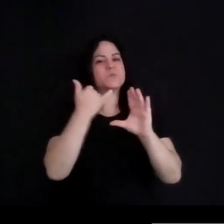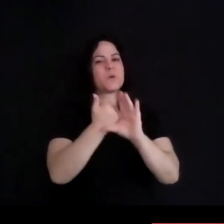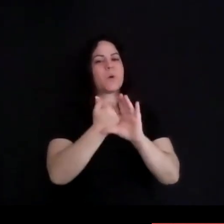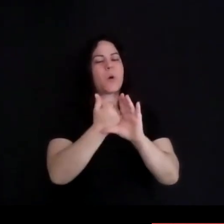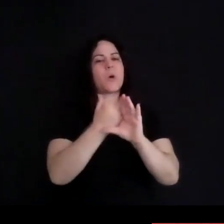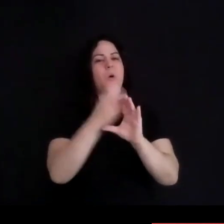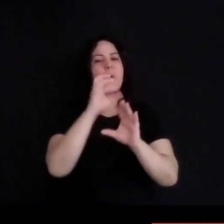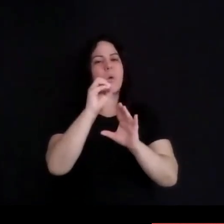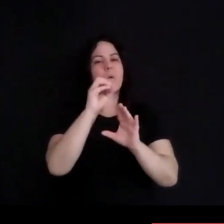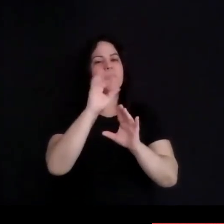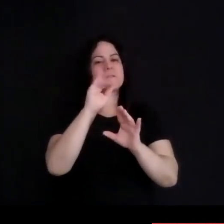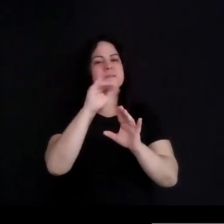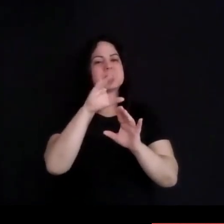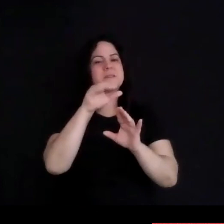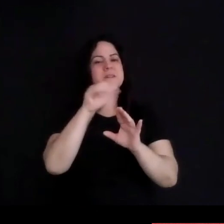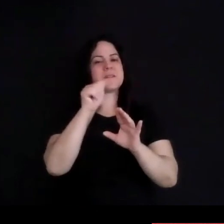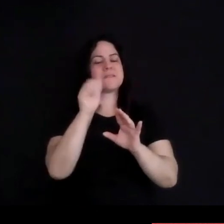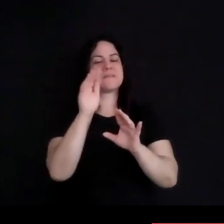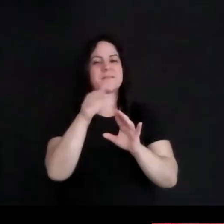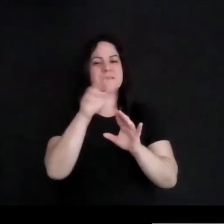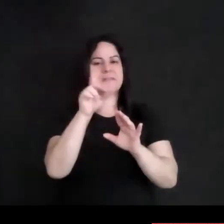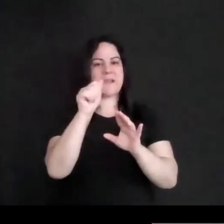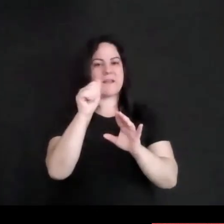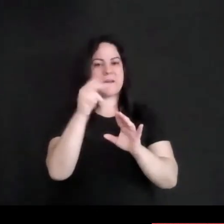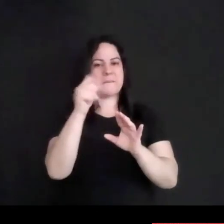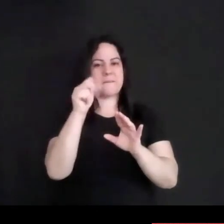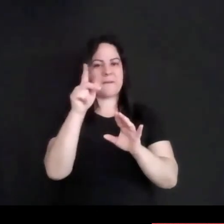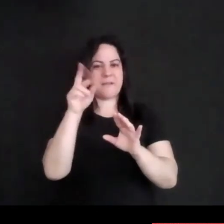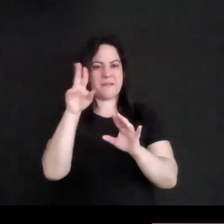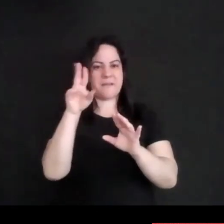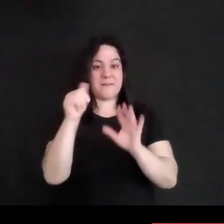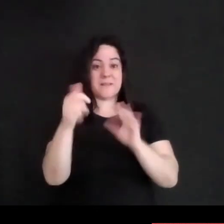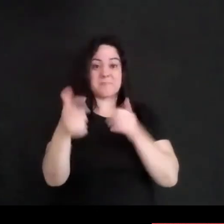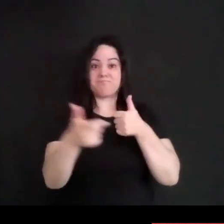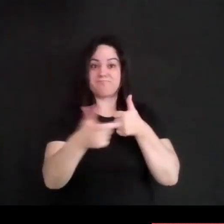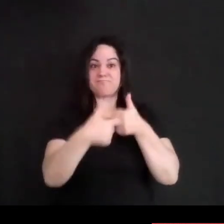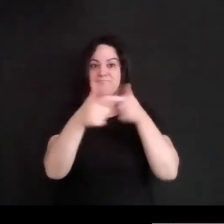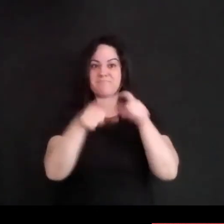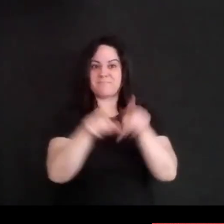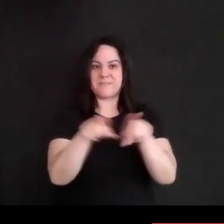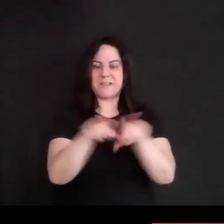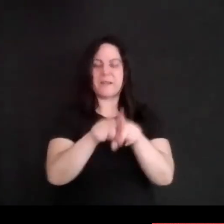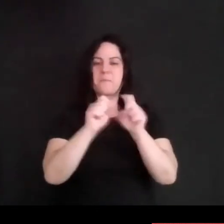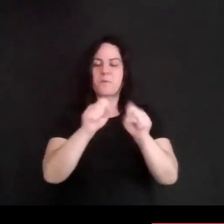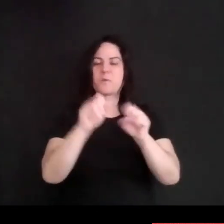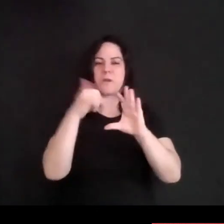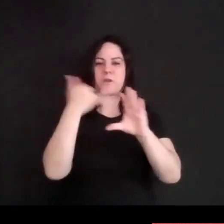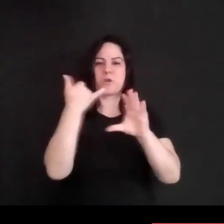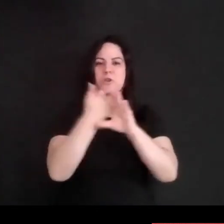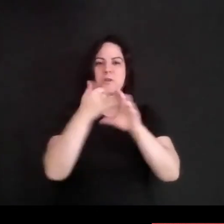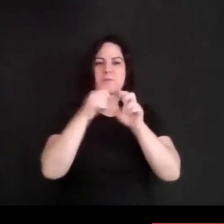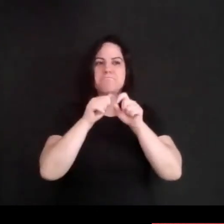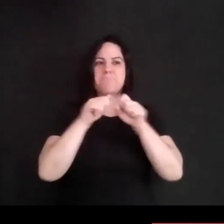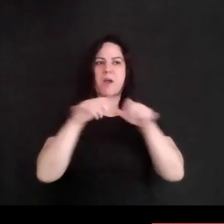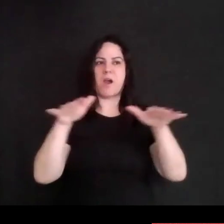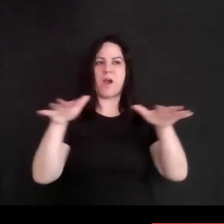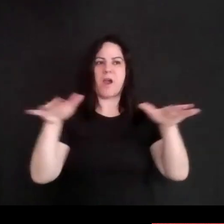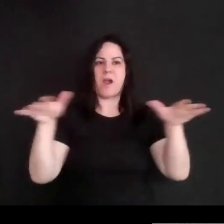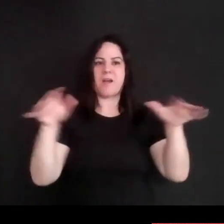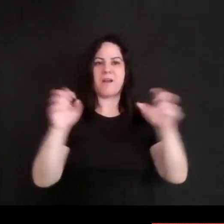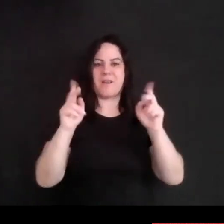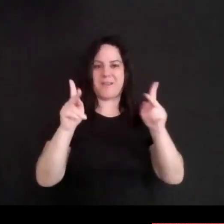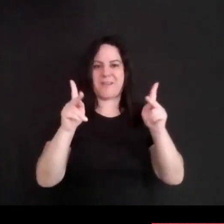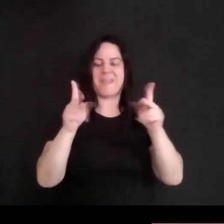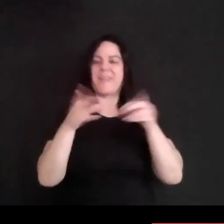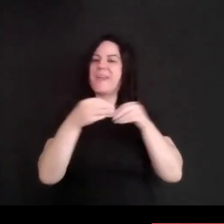Palavra. Dê o seu like lá para o YouTube propagar o vídeo, ok? E